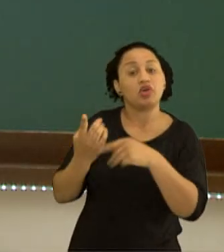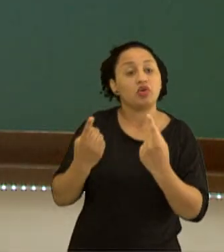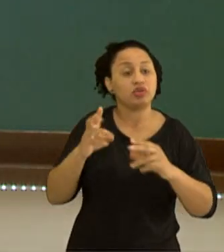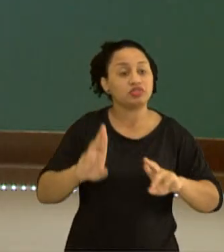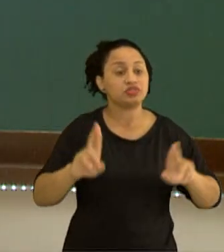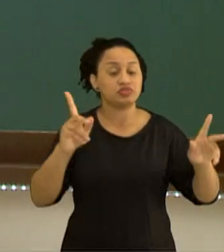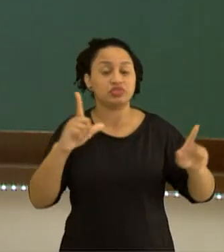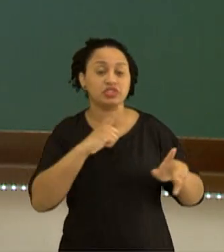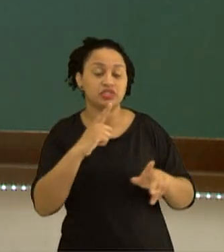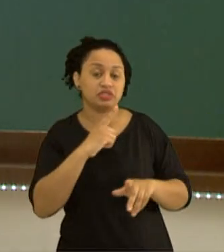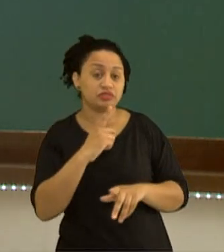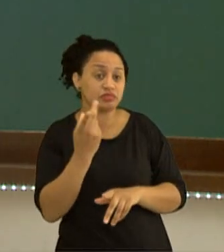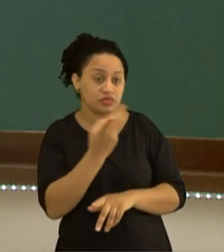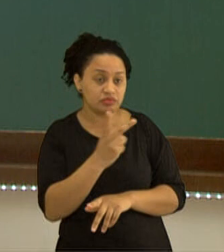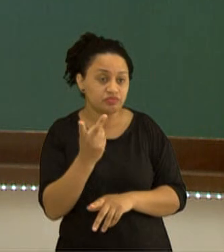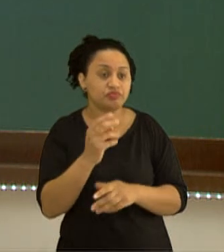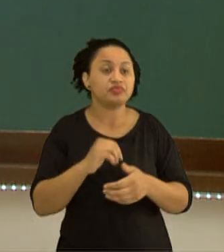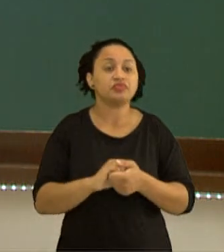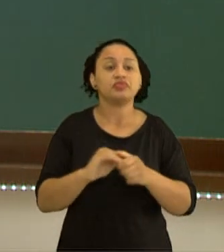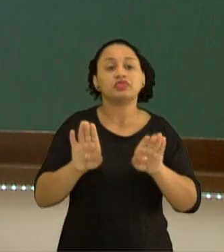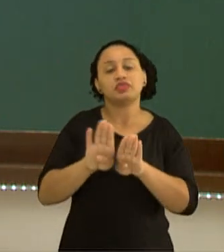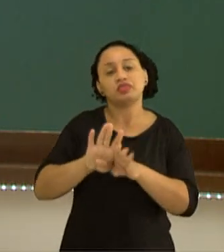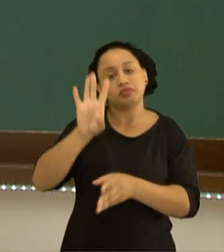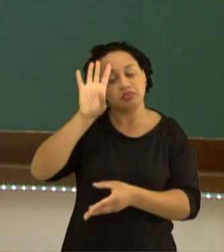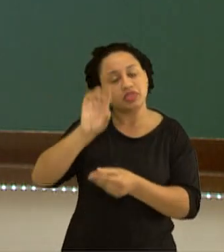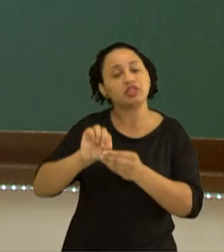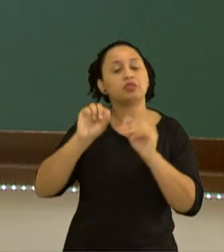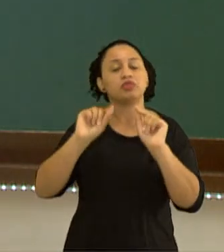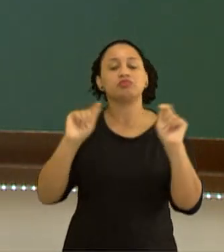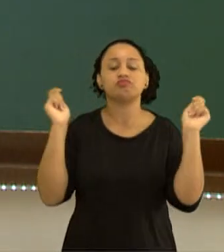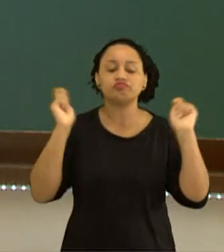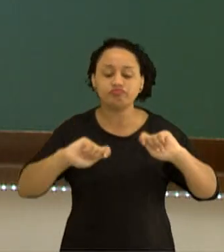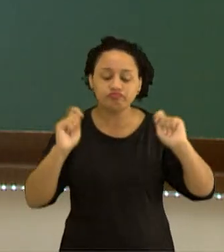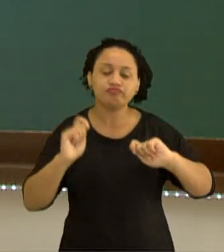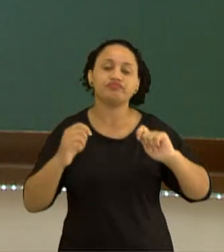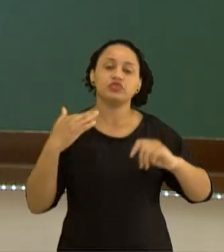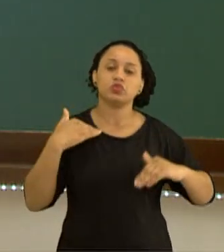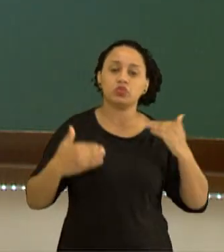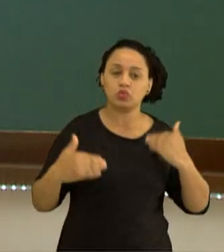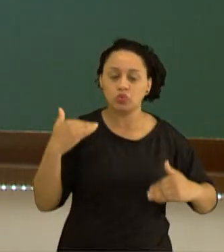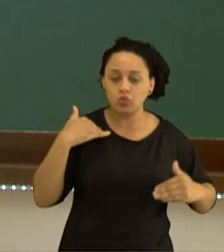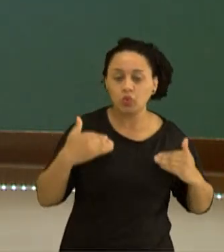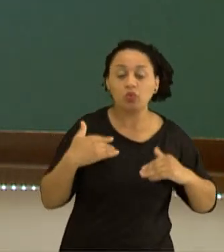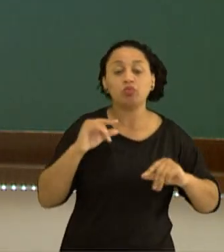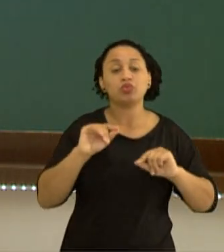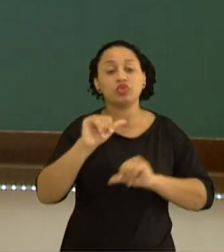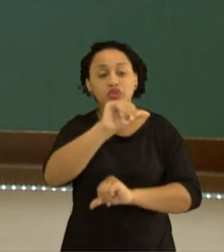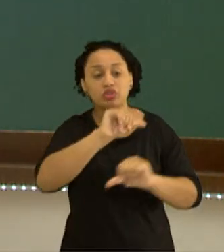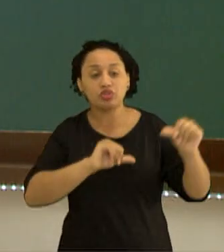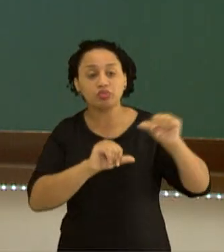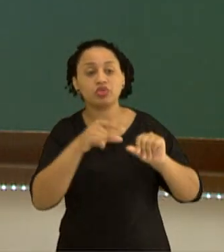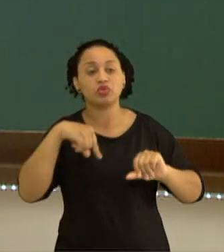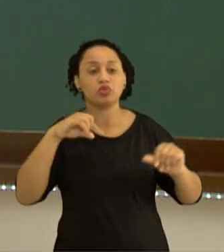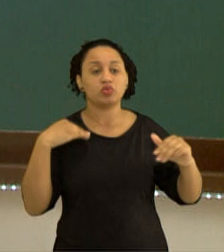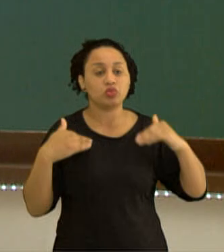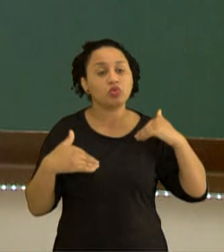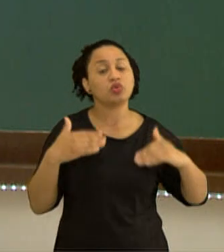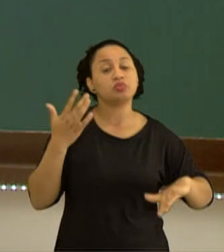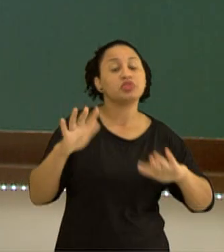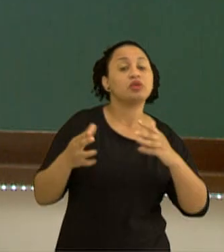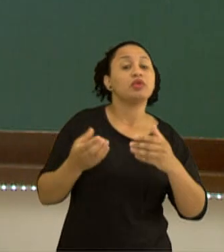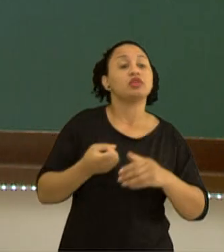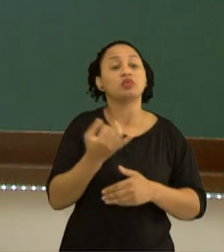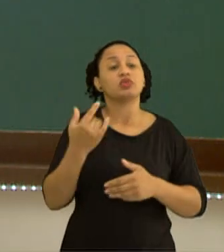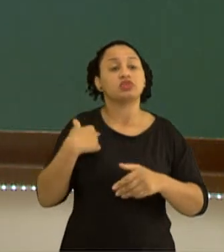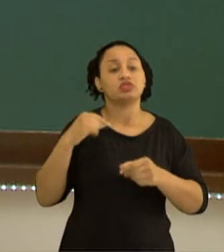físico, e entendemos também ali as aptidões físicas, né, que é o que modifica no nosso corpo conforme realizamos os